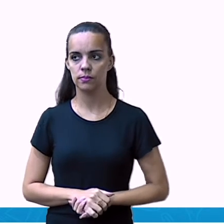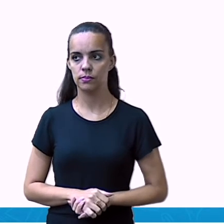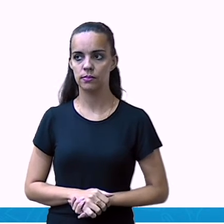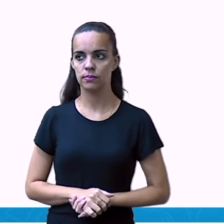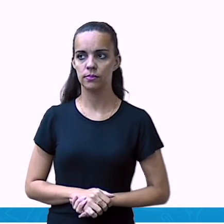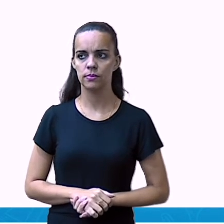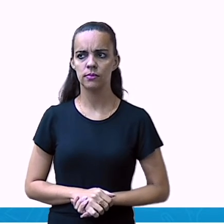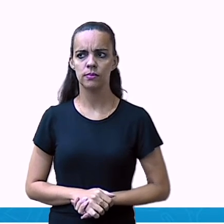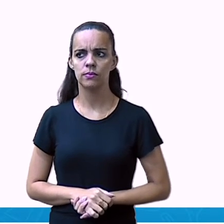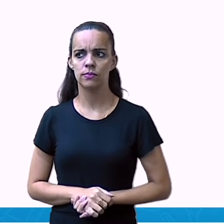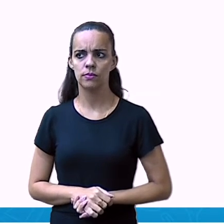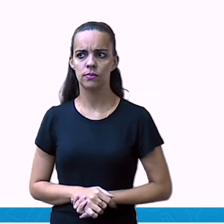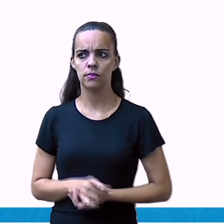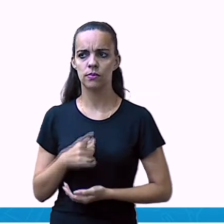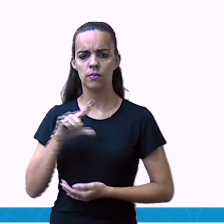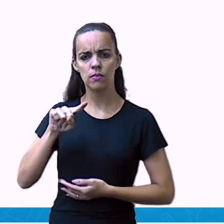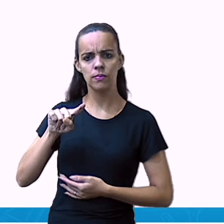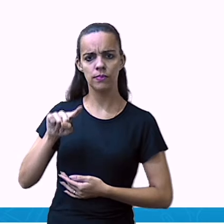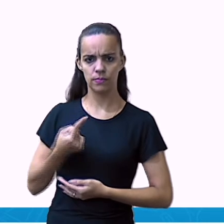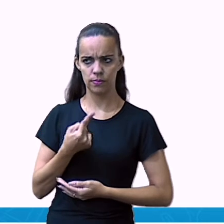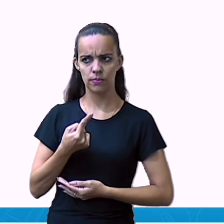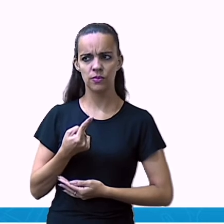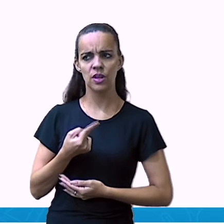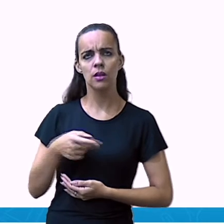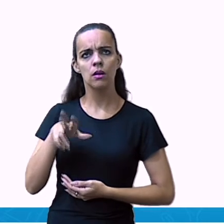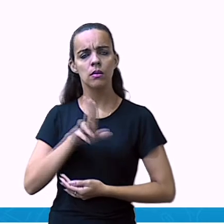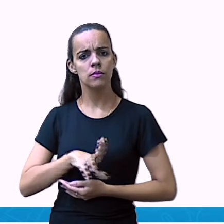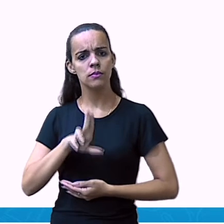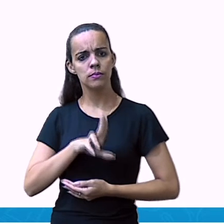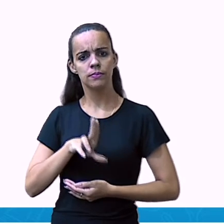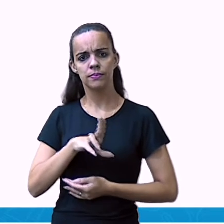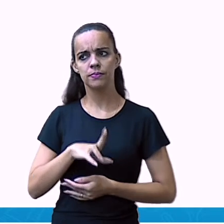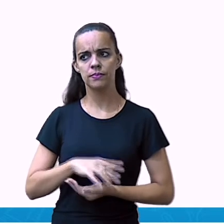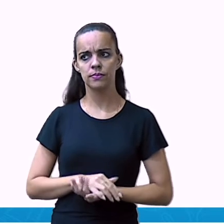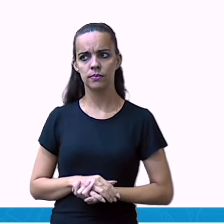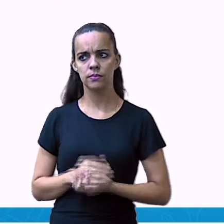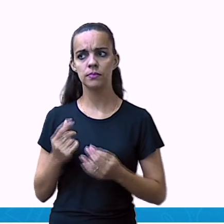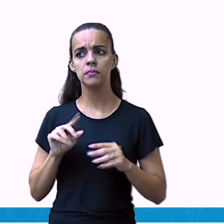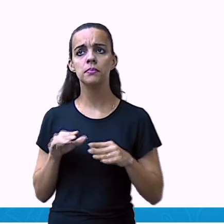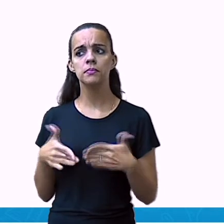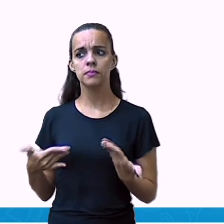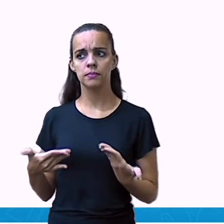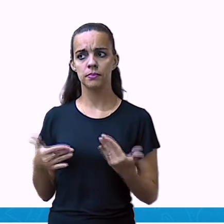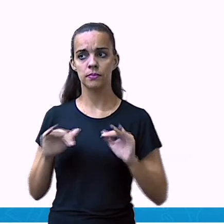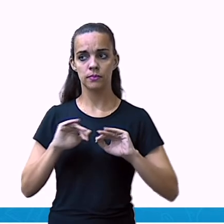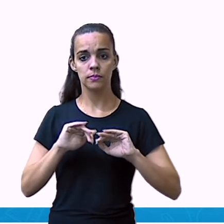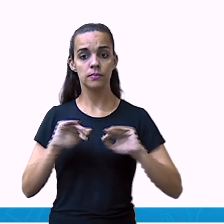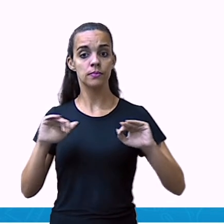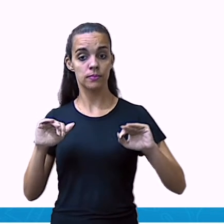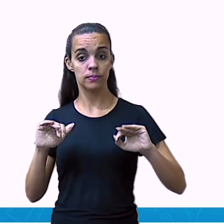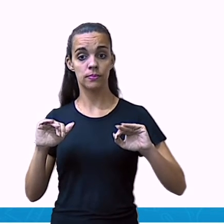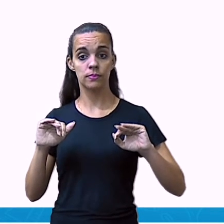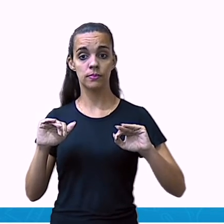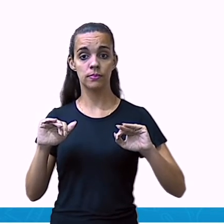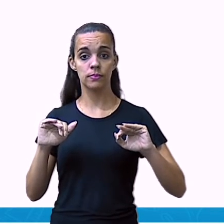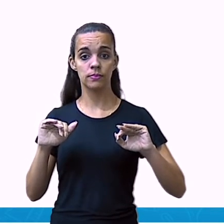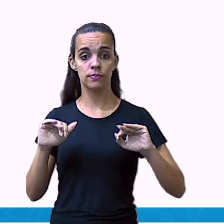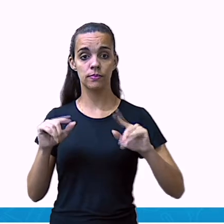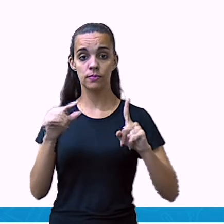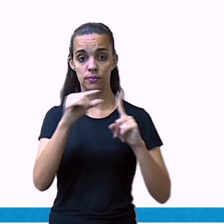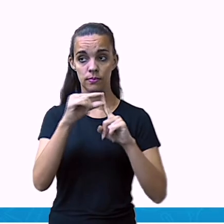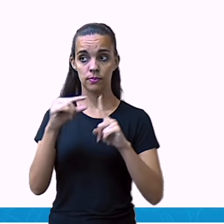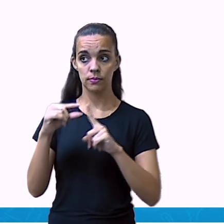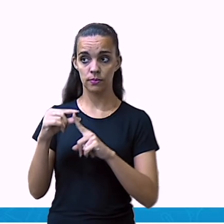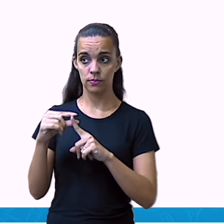molhados. A vírgula foi usada para separar